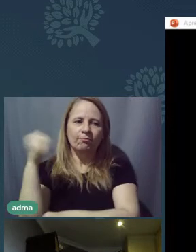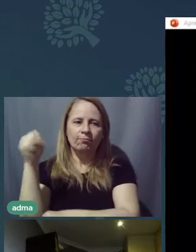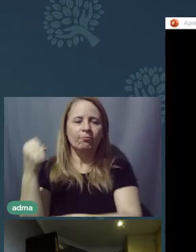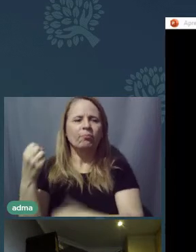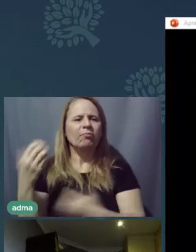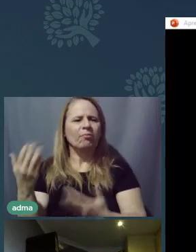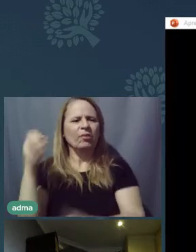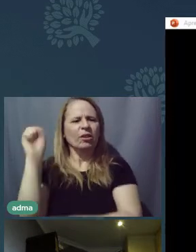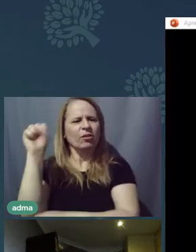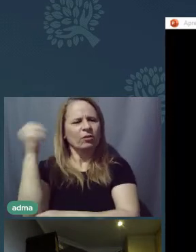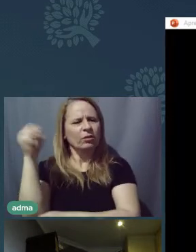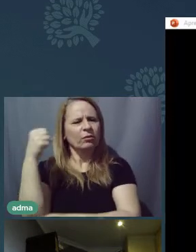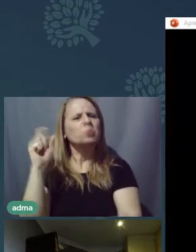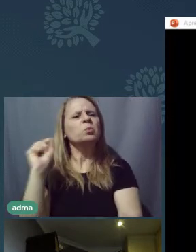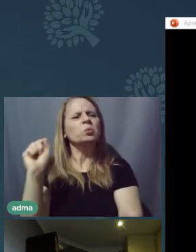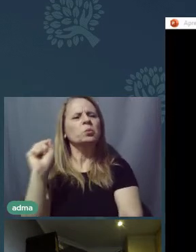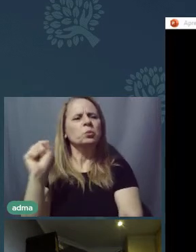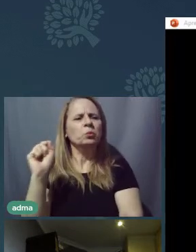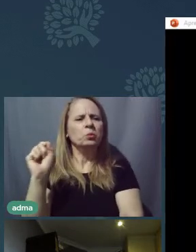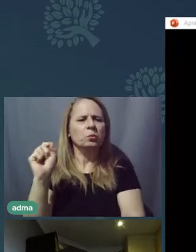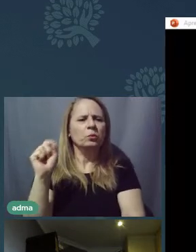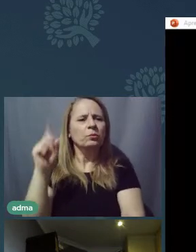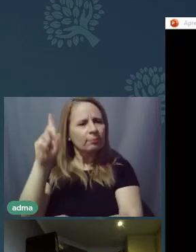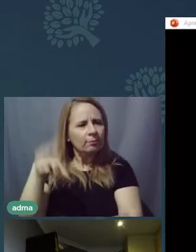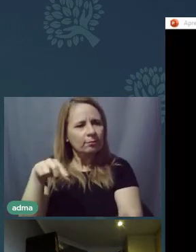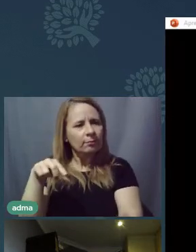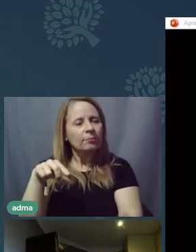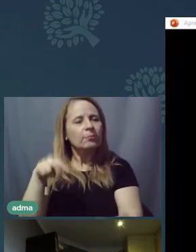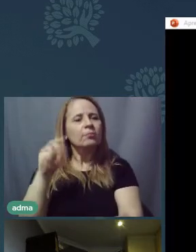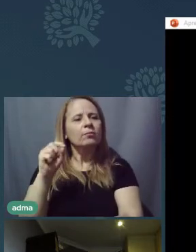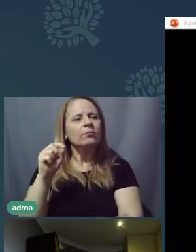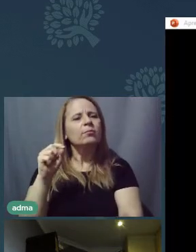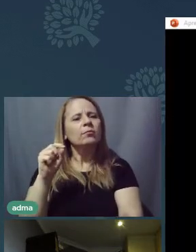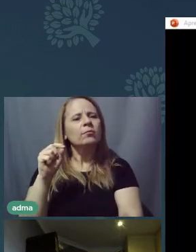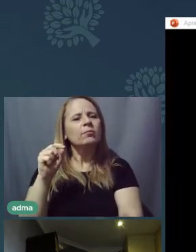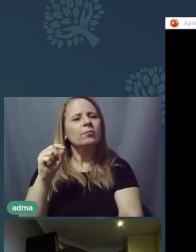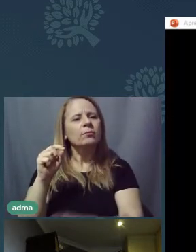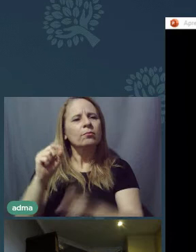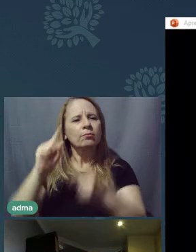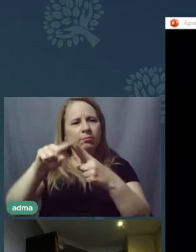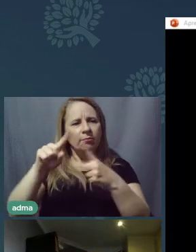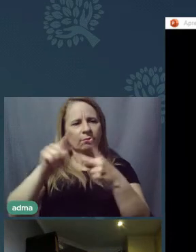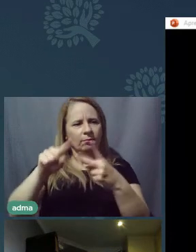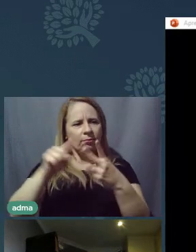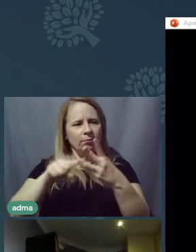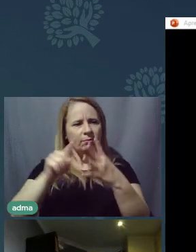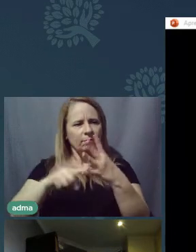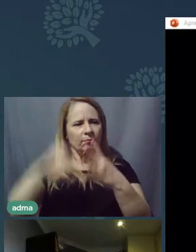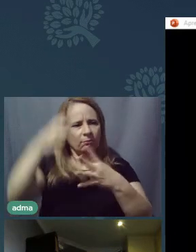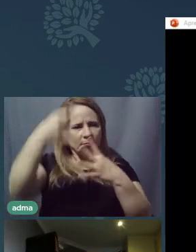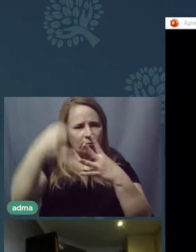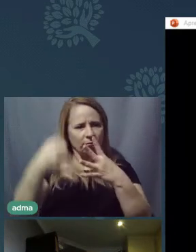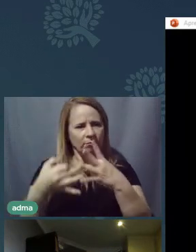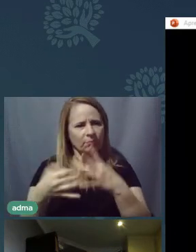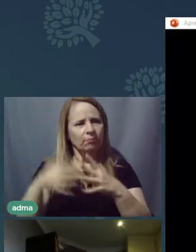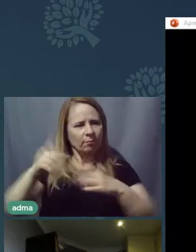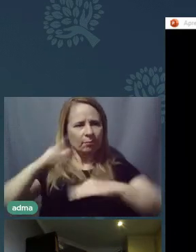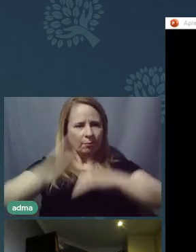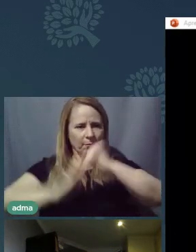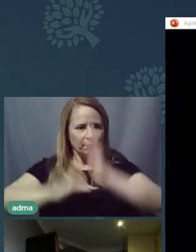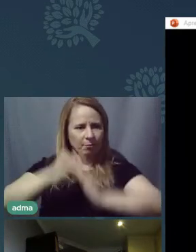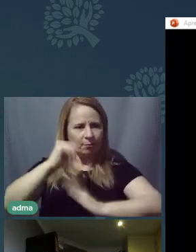uma técnica, mas ela não é, né? A fisioterapia ela é composta de inúmeras técnicas, é uma especialidade, uma